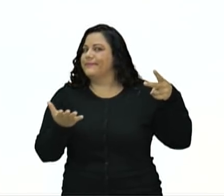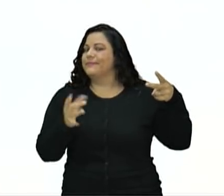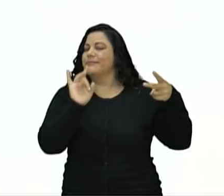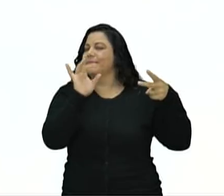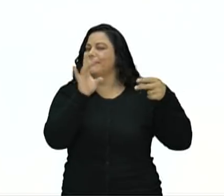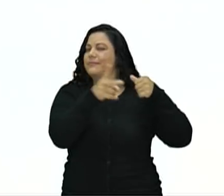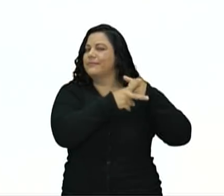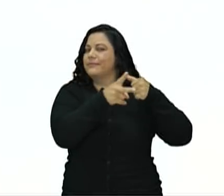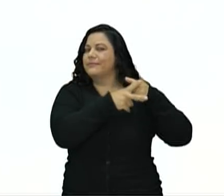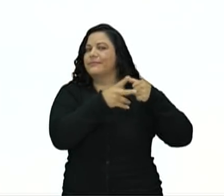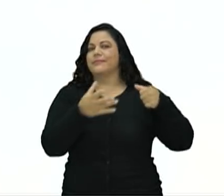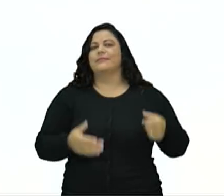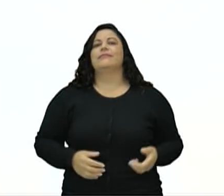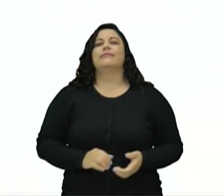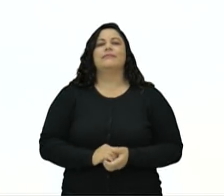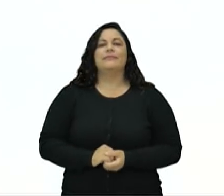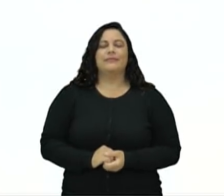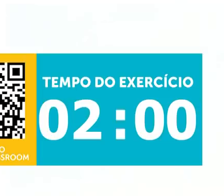verbos.